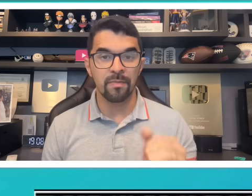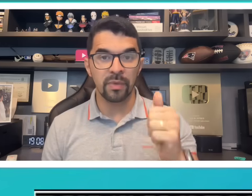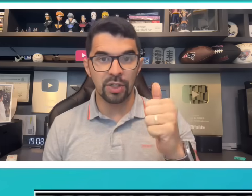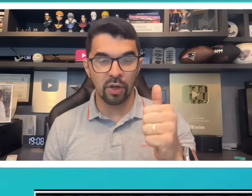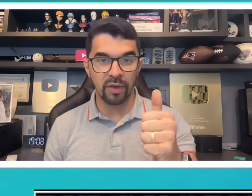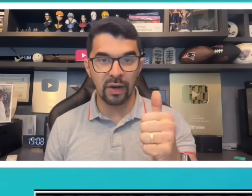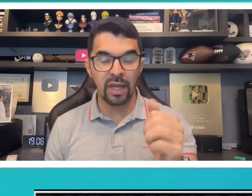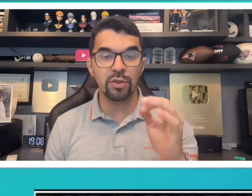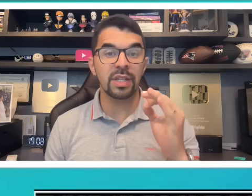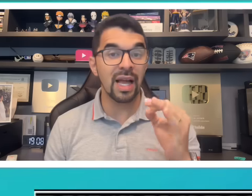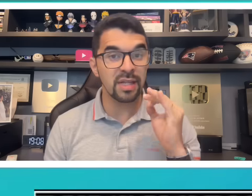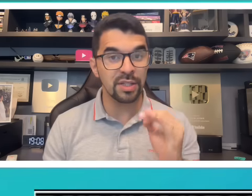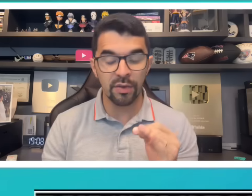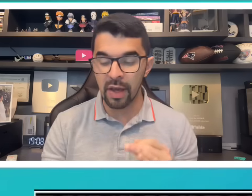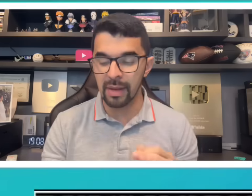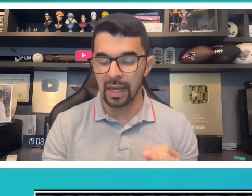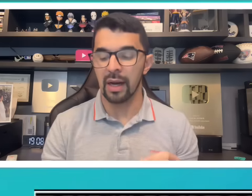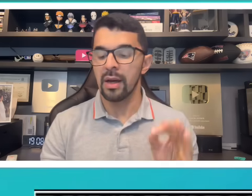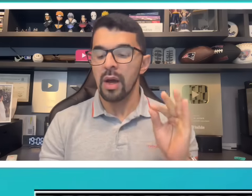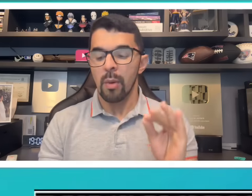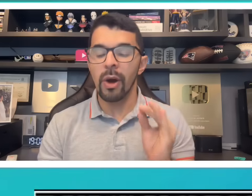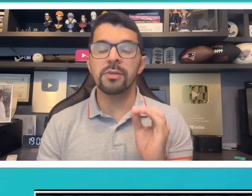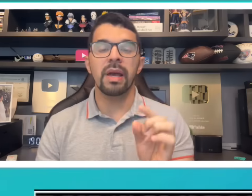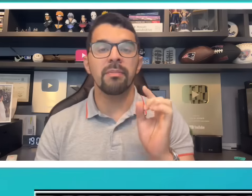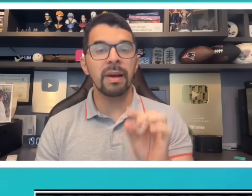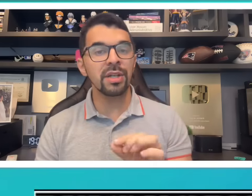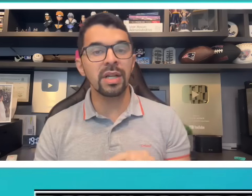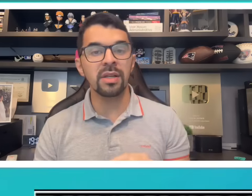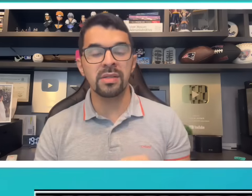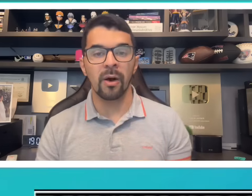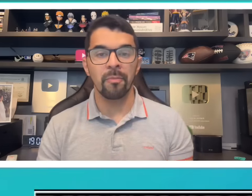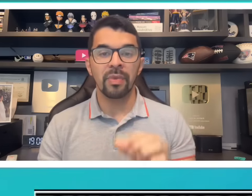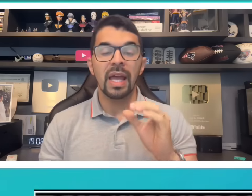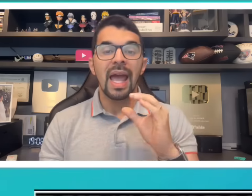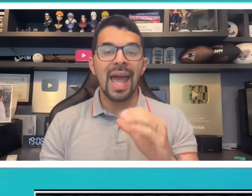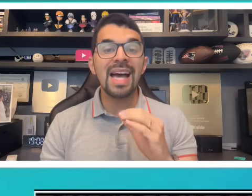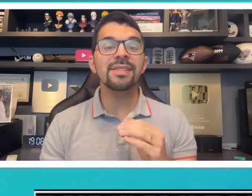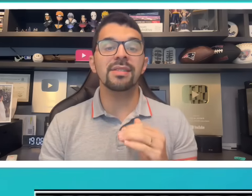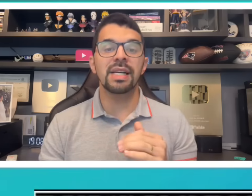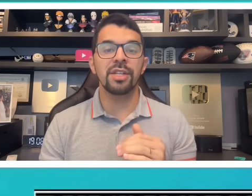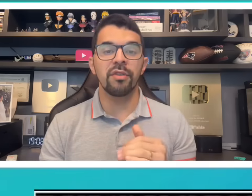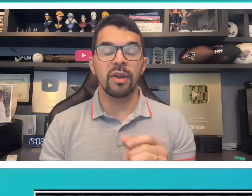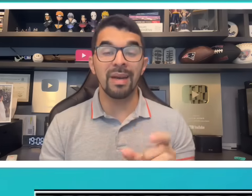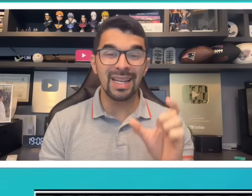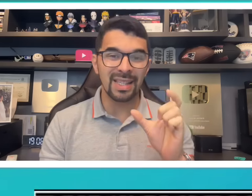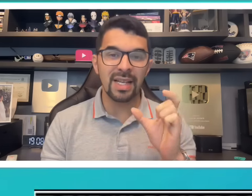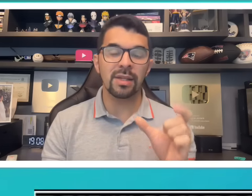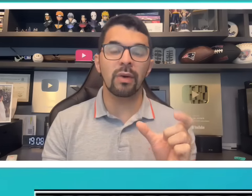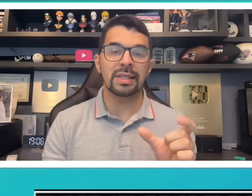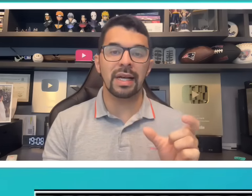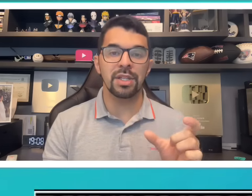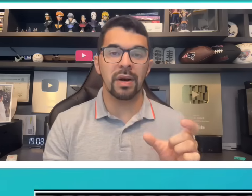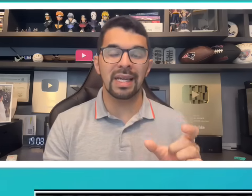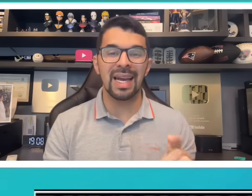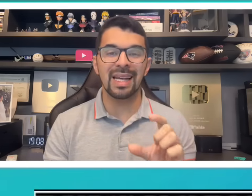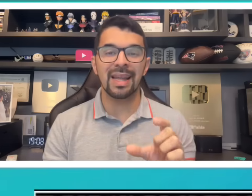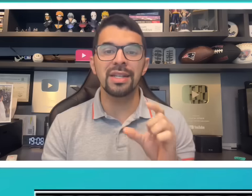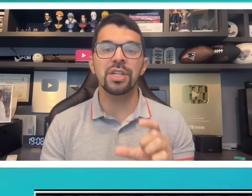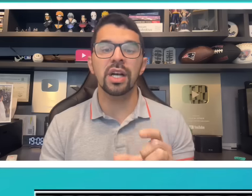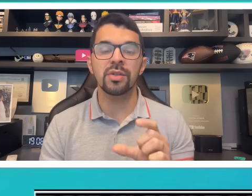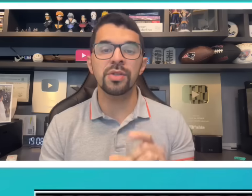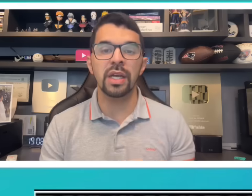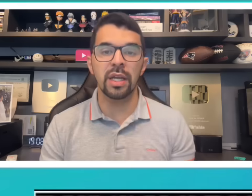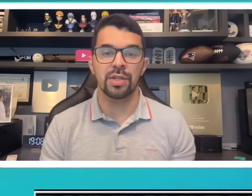10/11/2023. Estão vendo aí onde está a setinha vermelha? Pois bem, presta atenção. Essa setinha vermelha, nesse quadradinho aí, ela